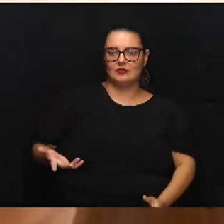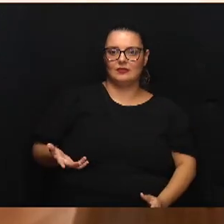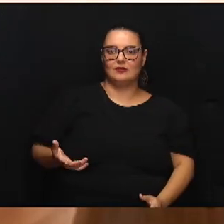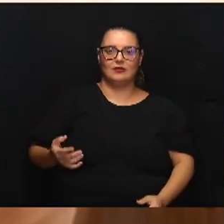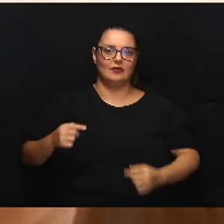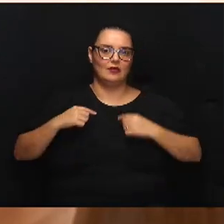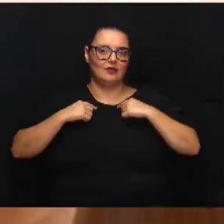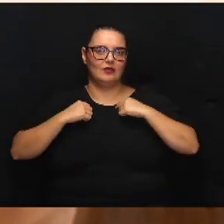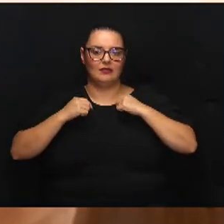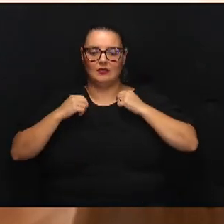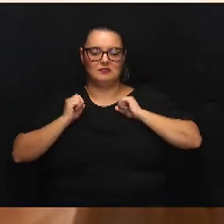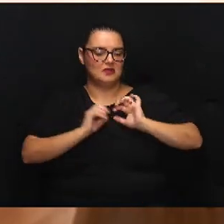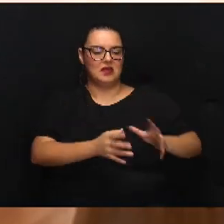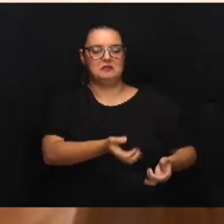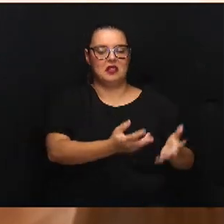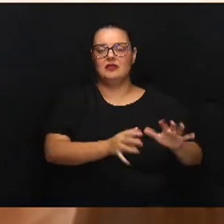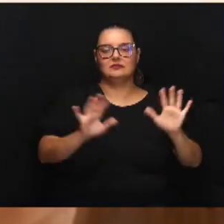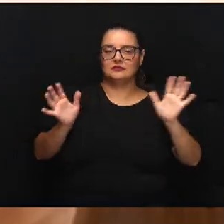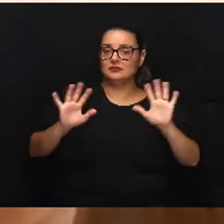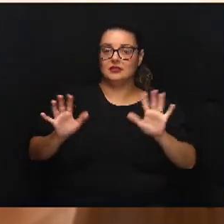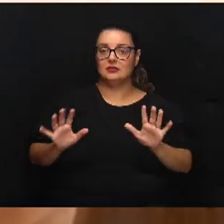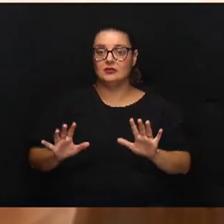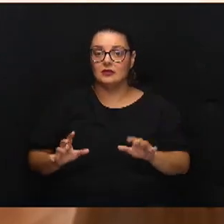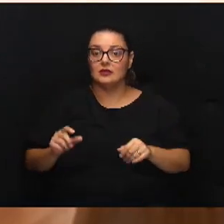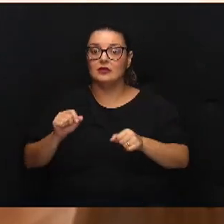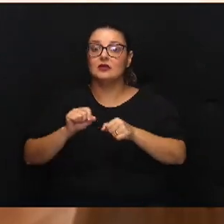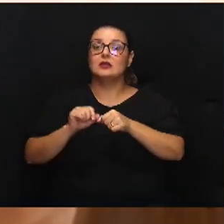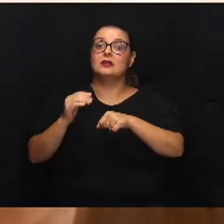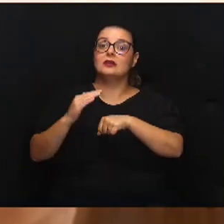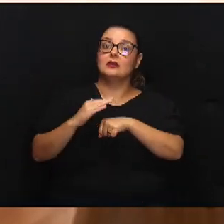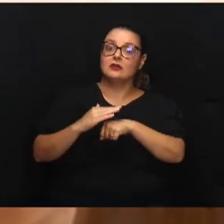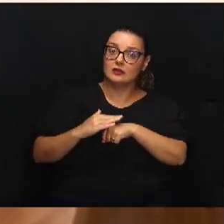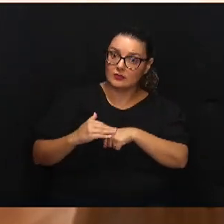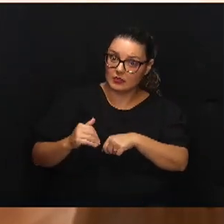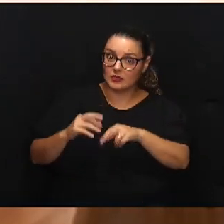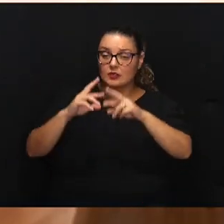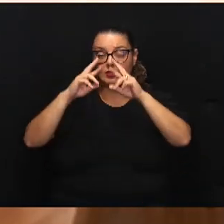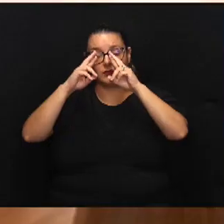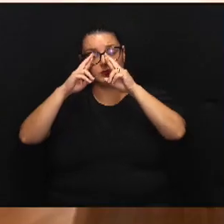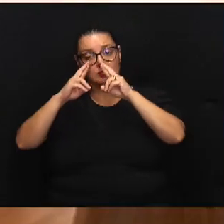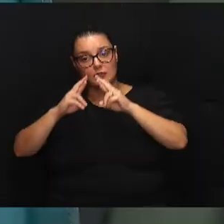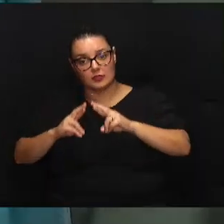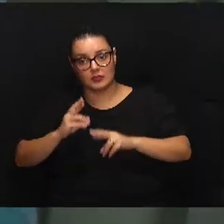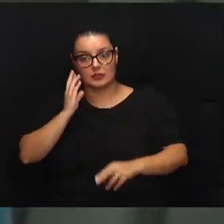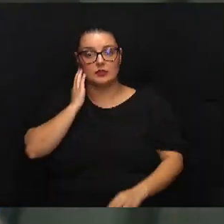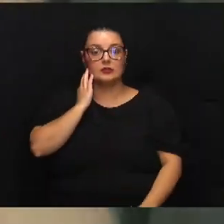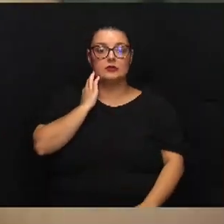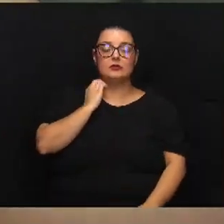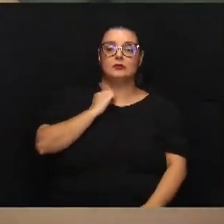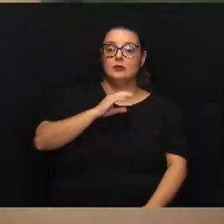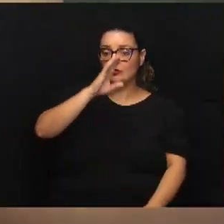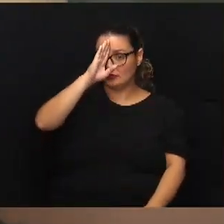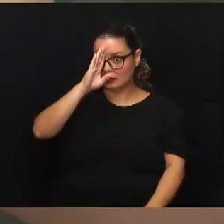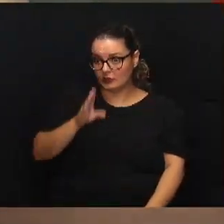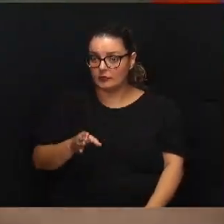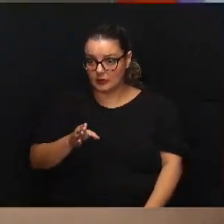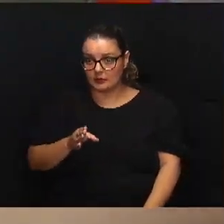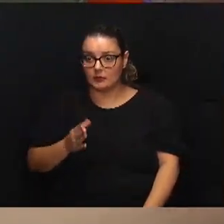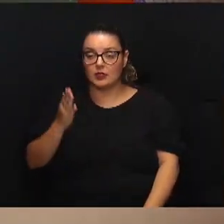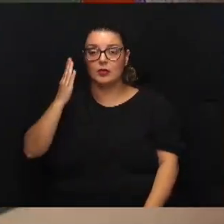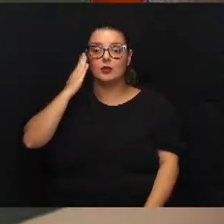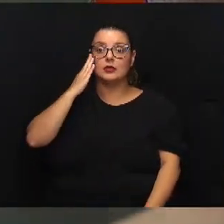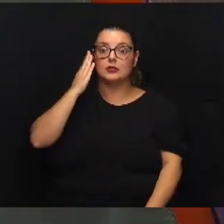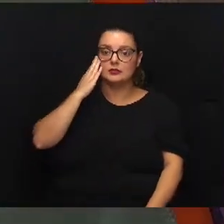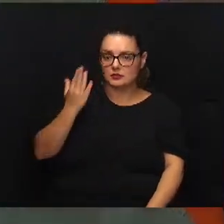roupa fora, ataca fogo, né? Pelo contrário, é feito com muito carinho, com muito respeito. Então, o principal é a gente